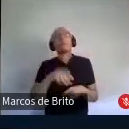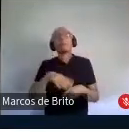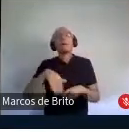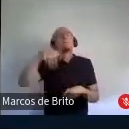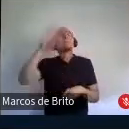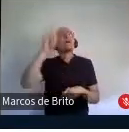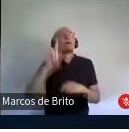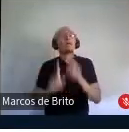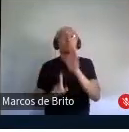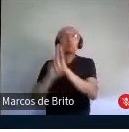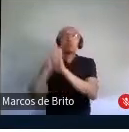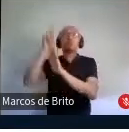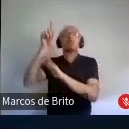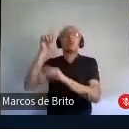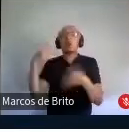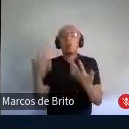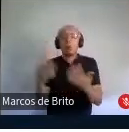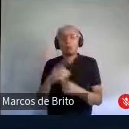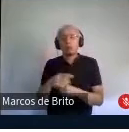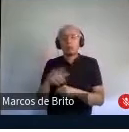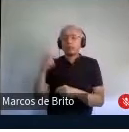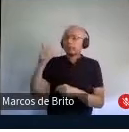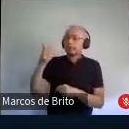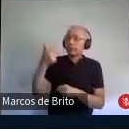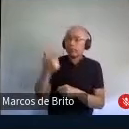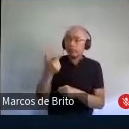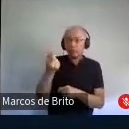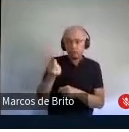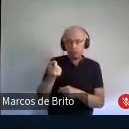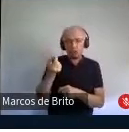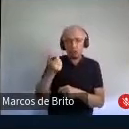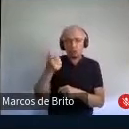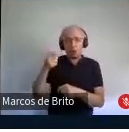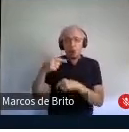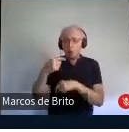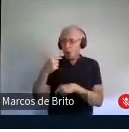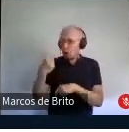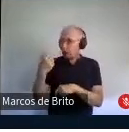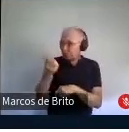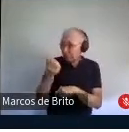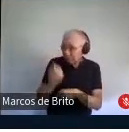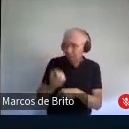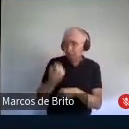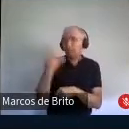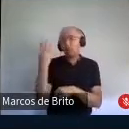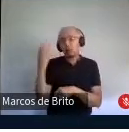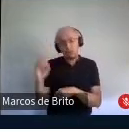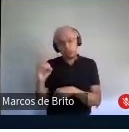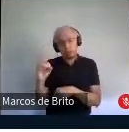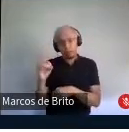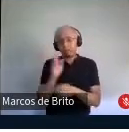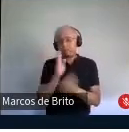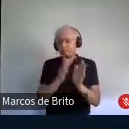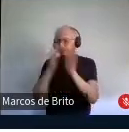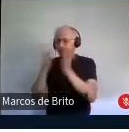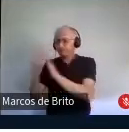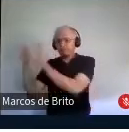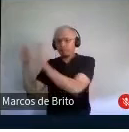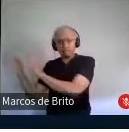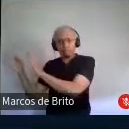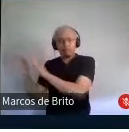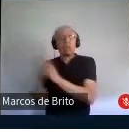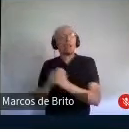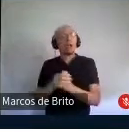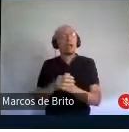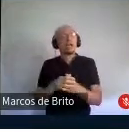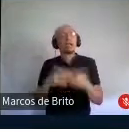de cargas horárias são essas aqui, ó, 120 horas, 60 horas e 40 horas. Ou seja, a